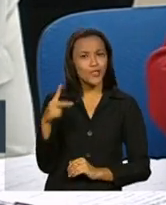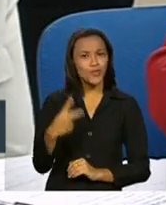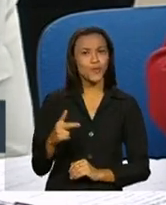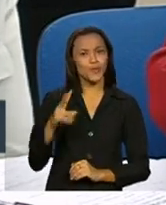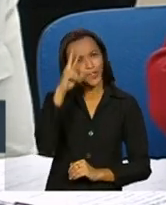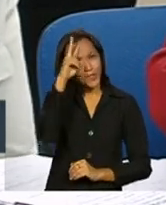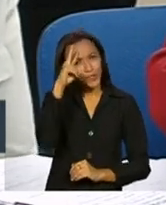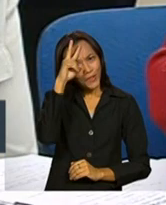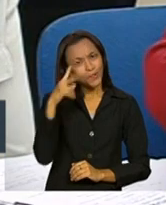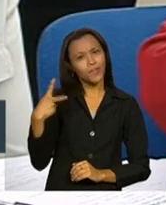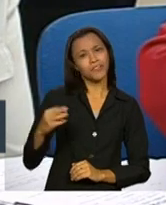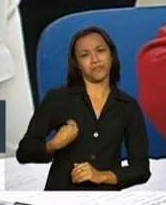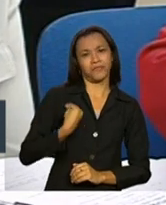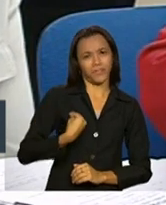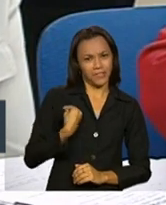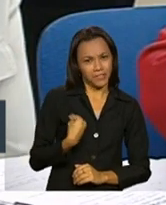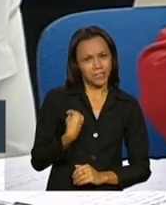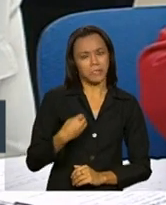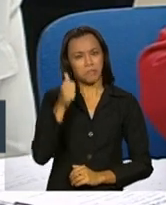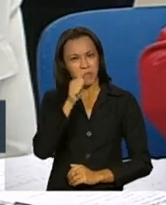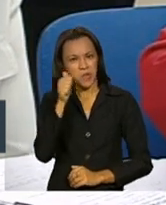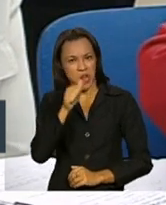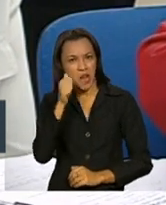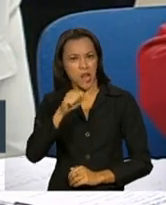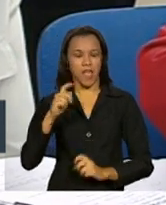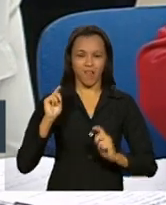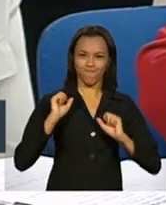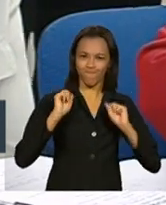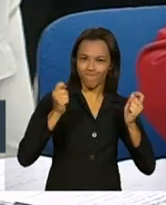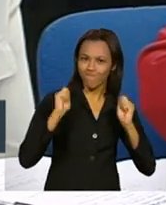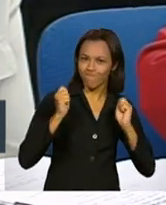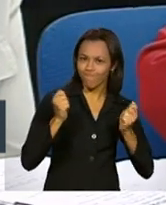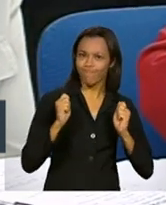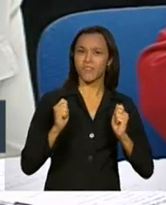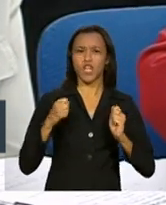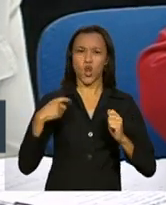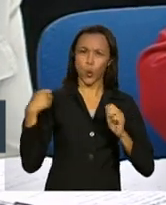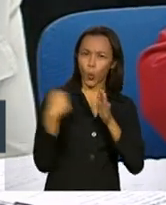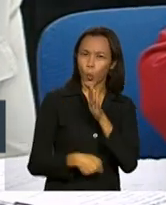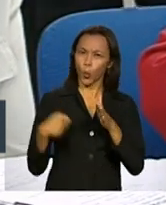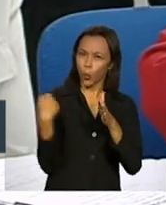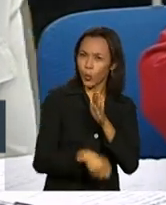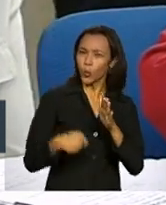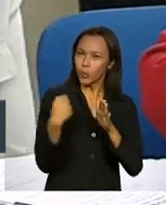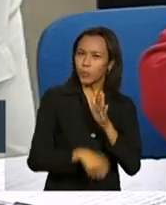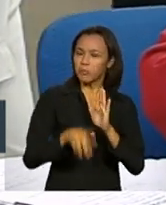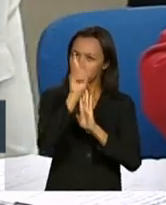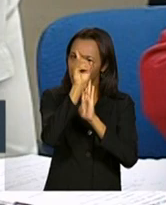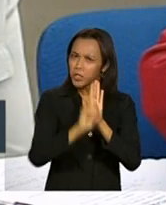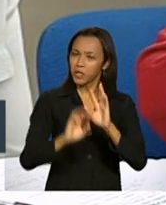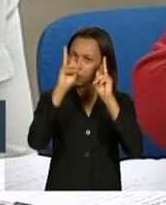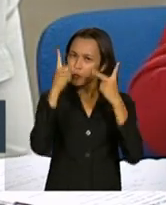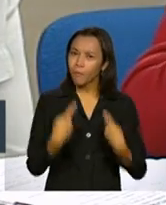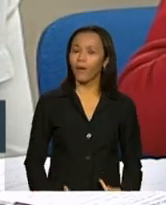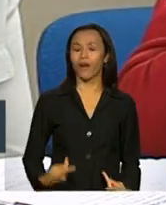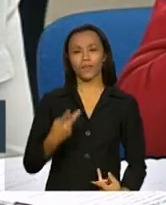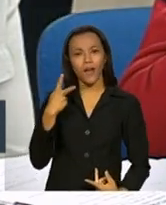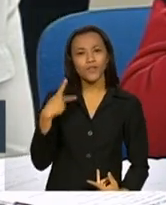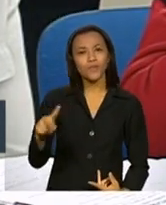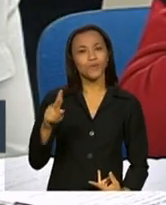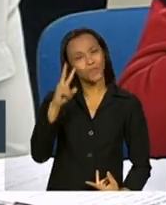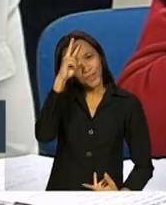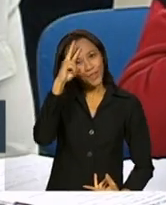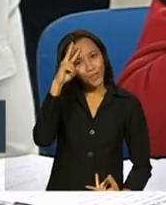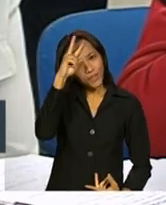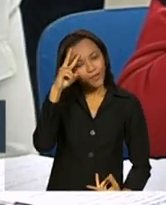trajetória sua trajetória feminista sua trajetória na Luta pelos Direitos Humanos a sua trajetória